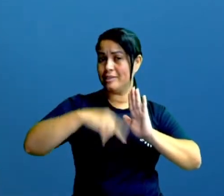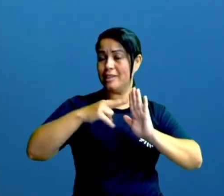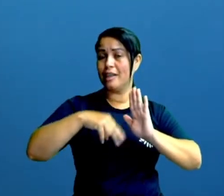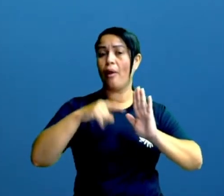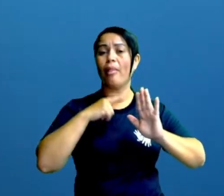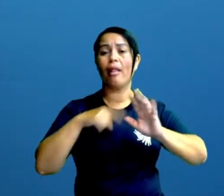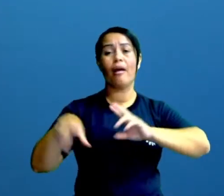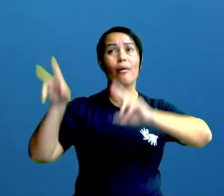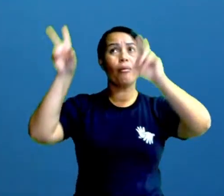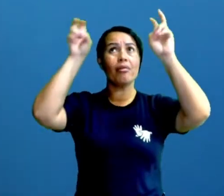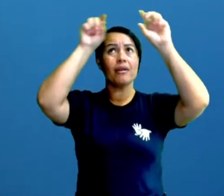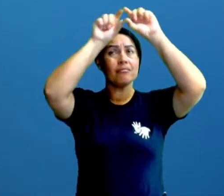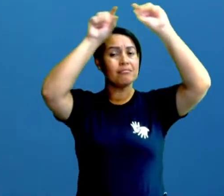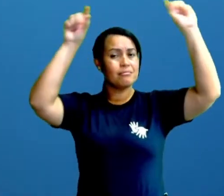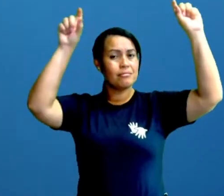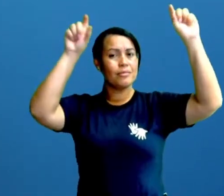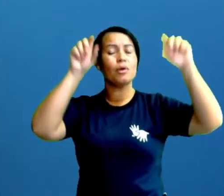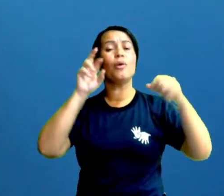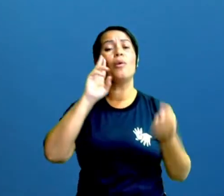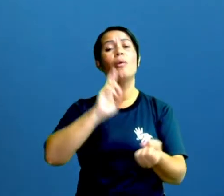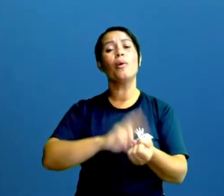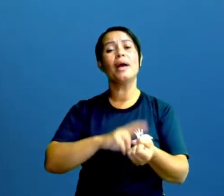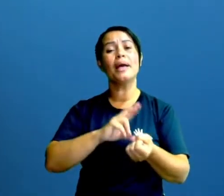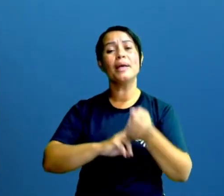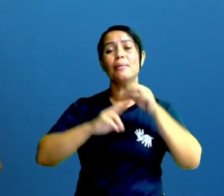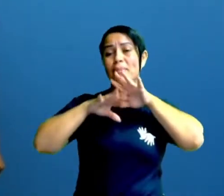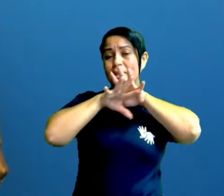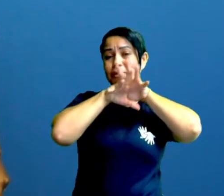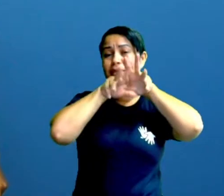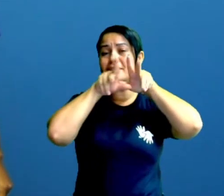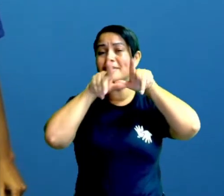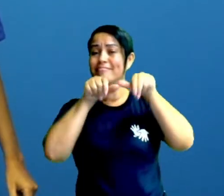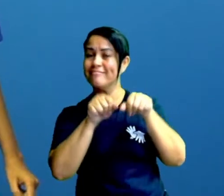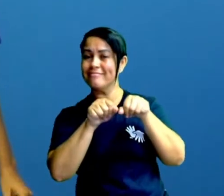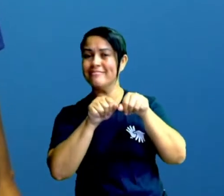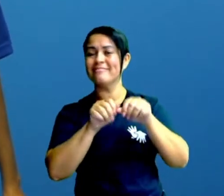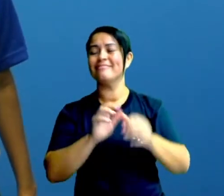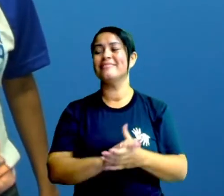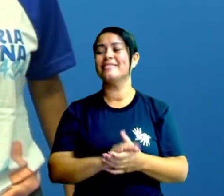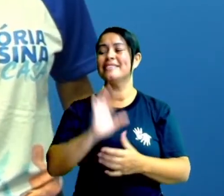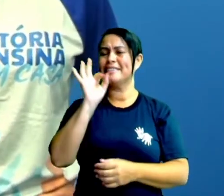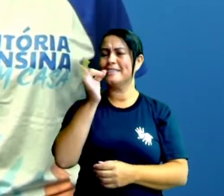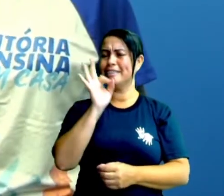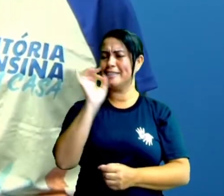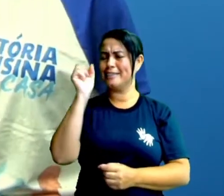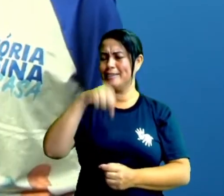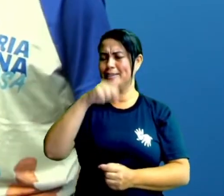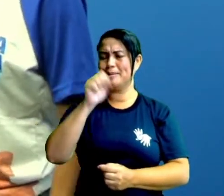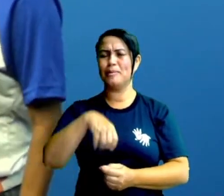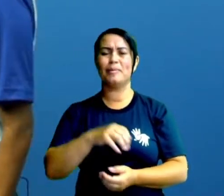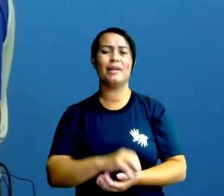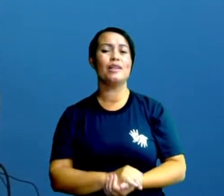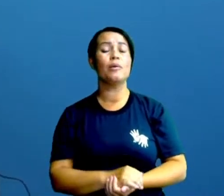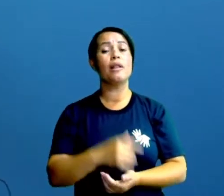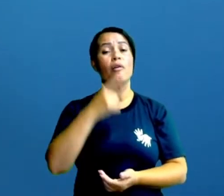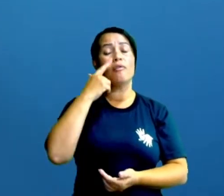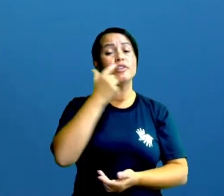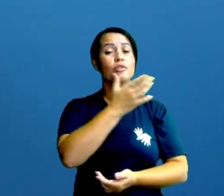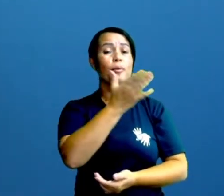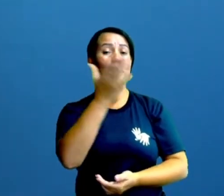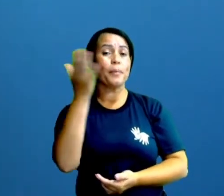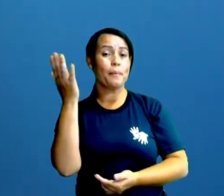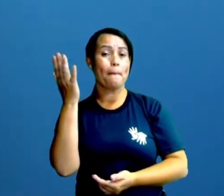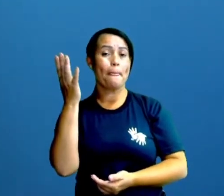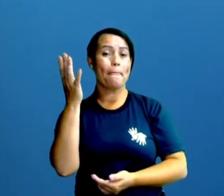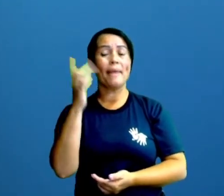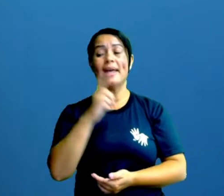ler o título dele é rima dos bichos isso mesmo ou então